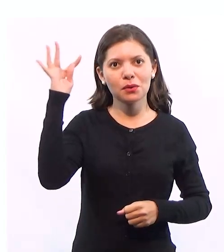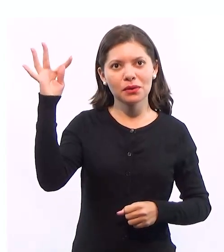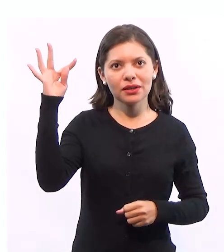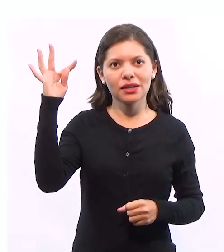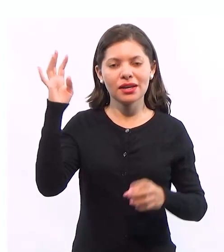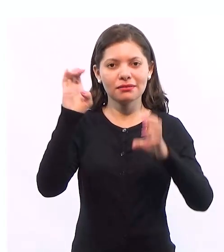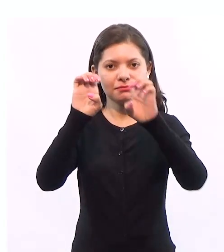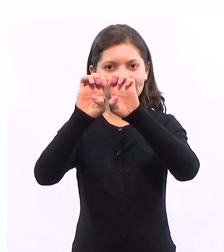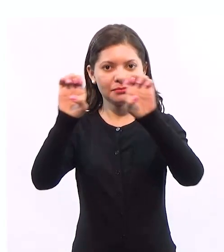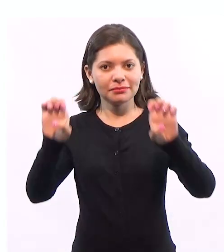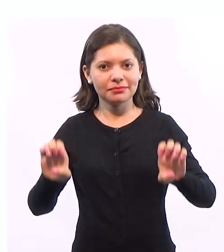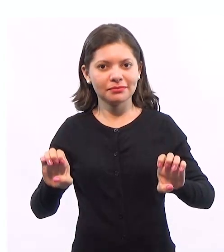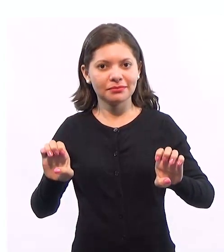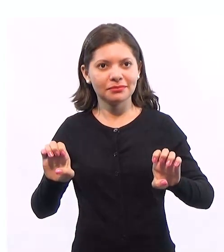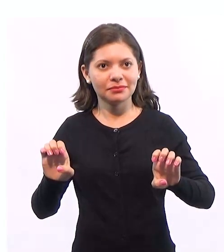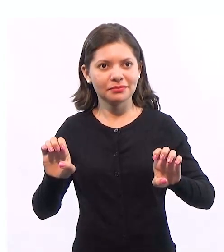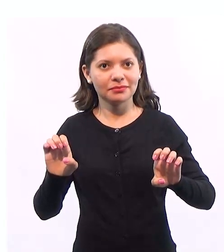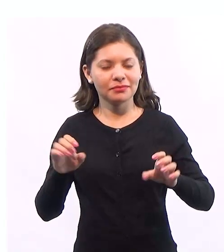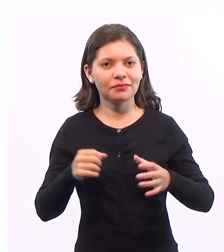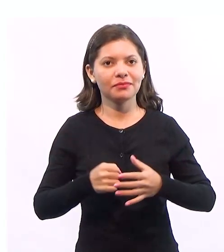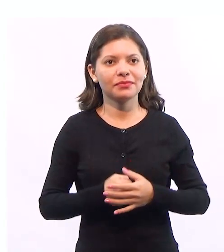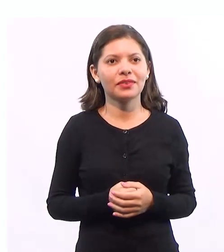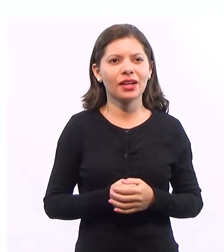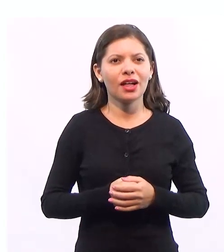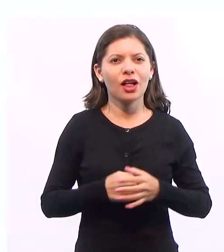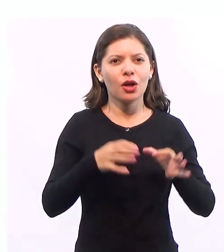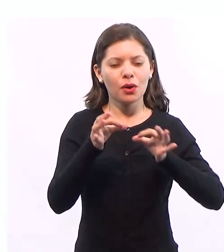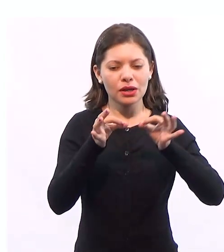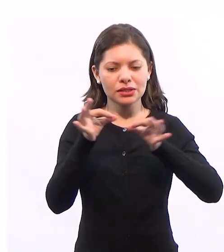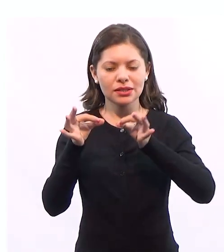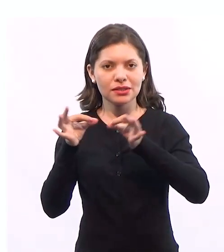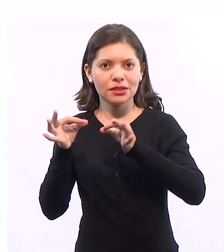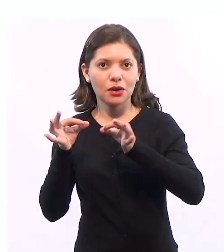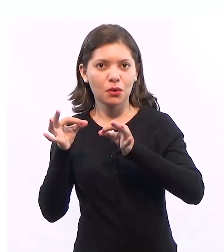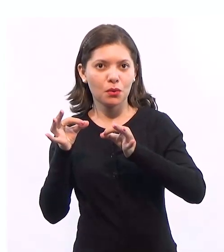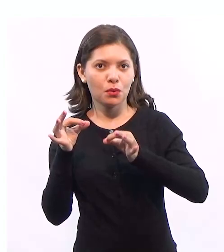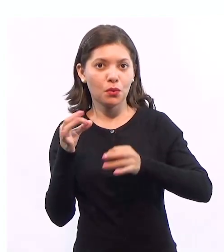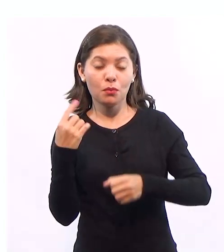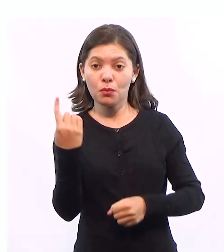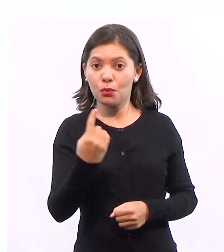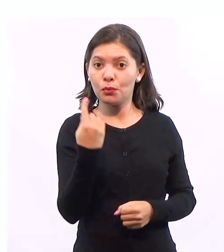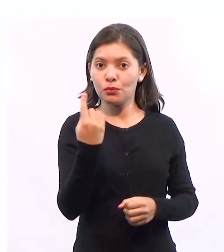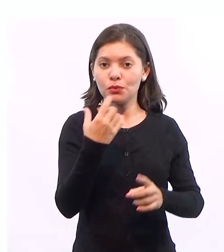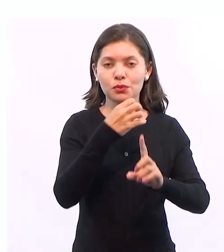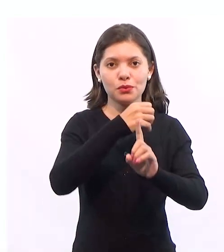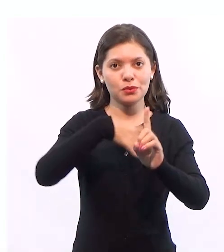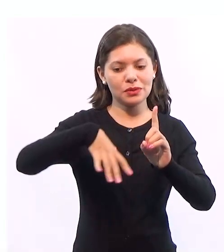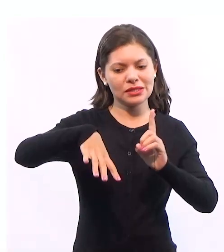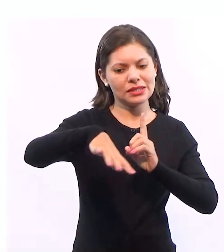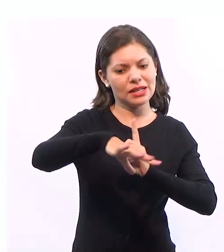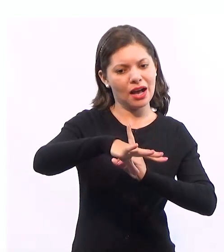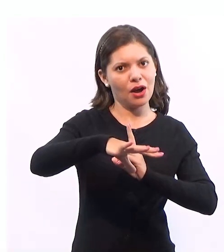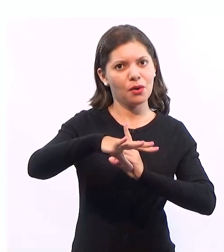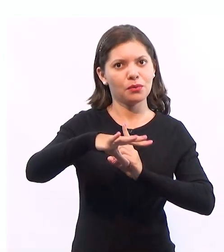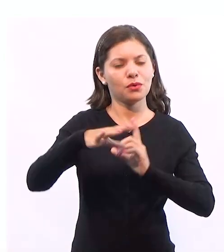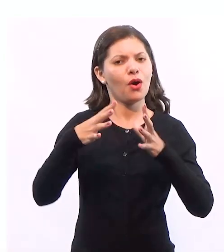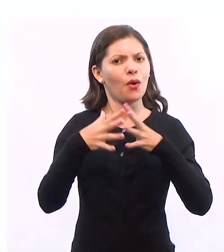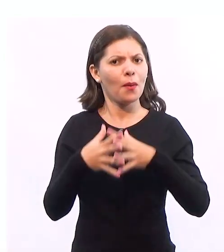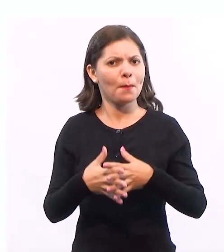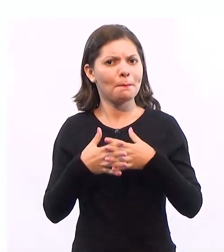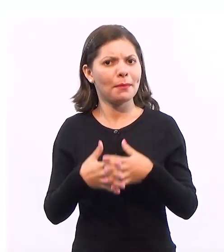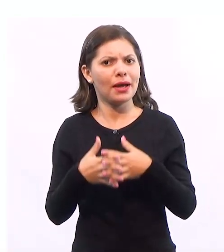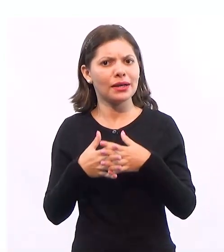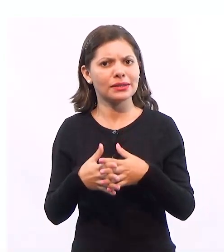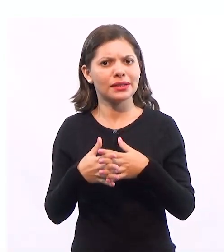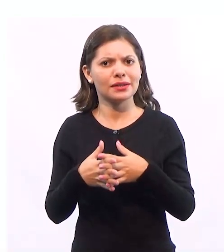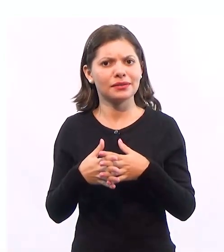2 aí, a teoria estruturalista, né? Que trata a organização como unidade social complexa. Meu